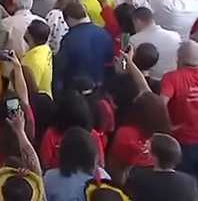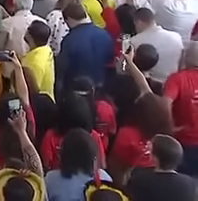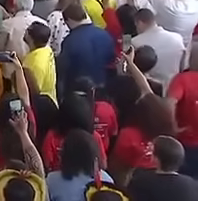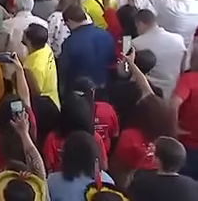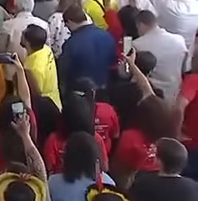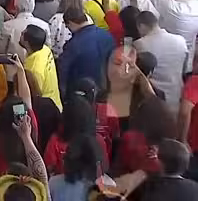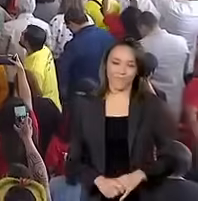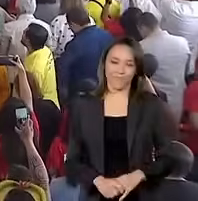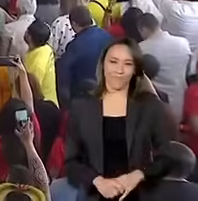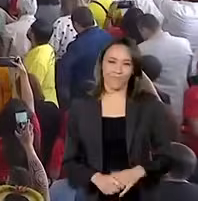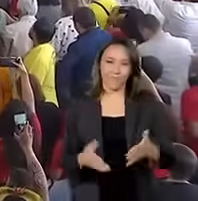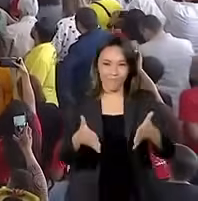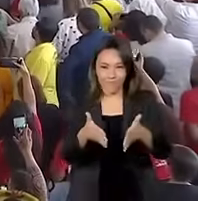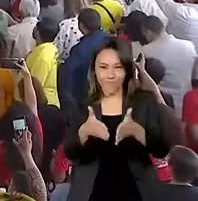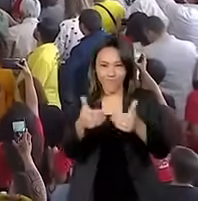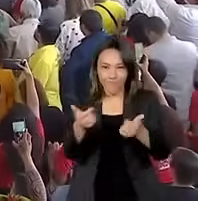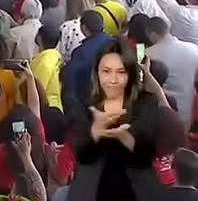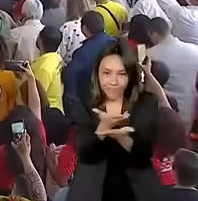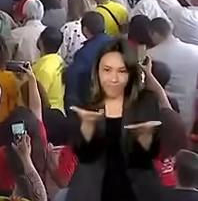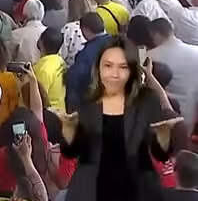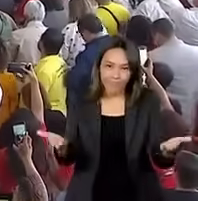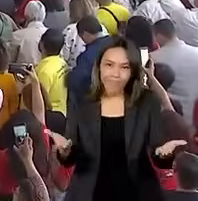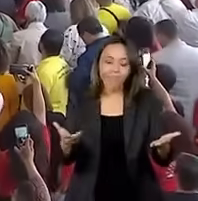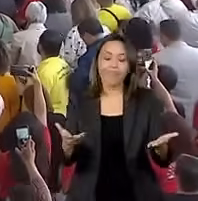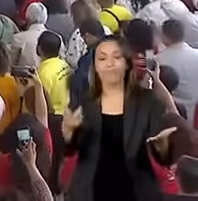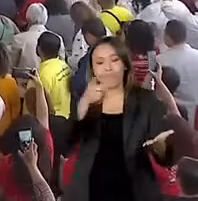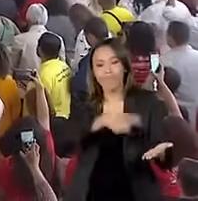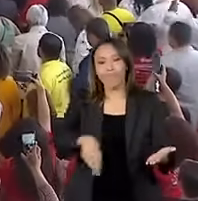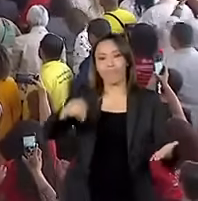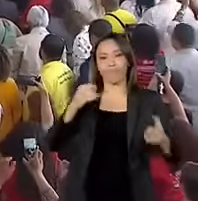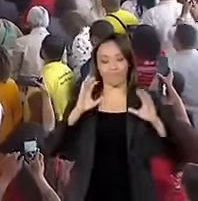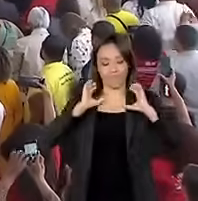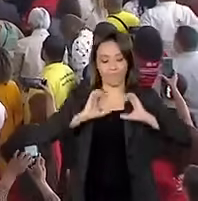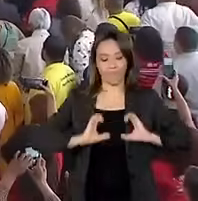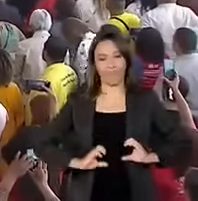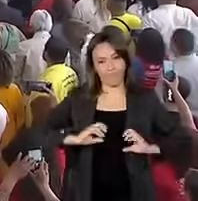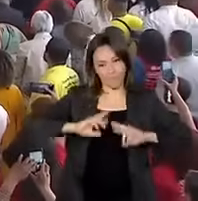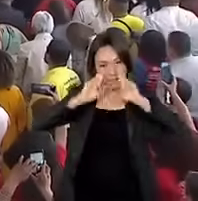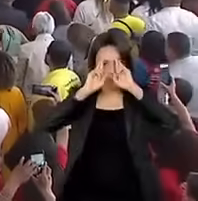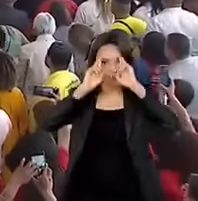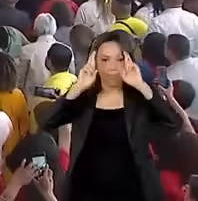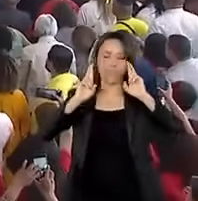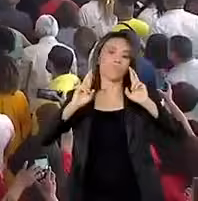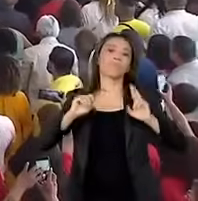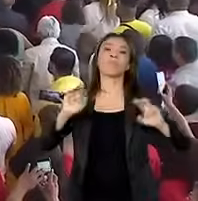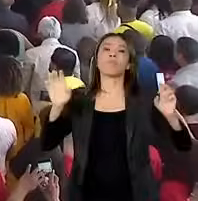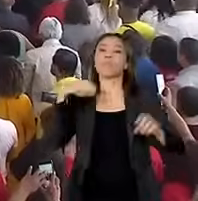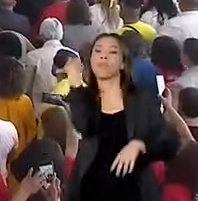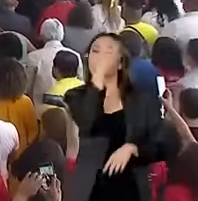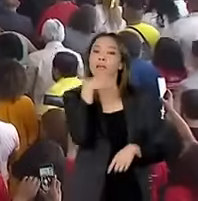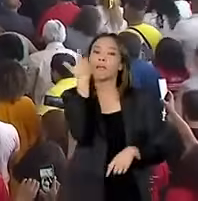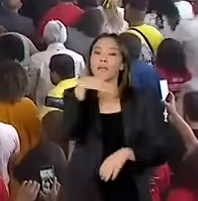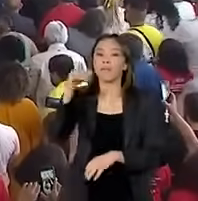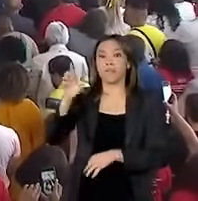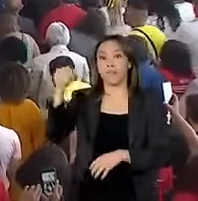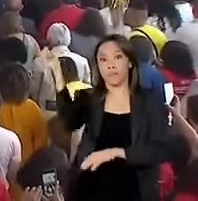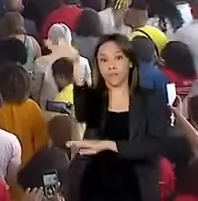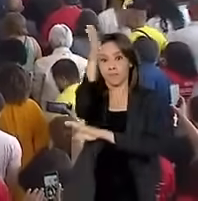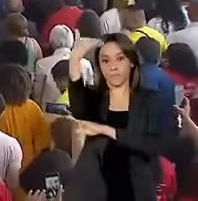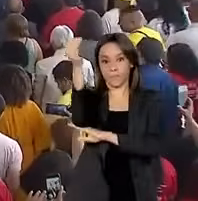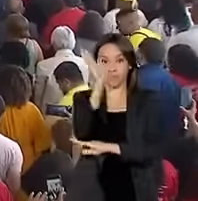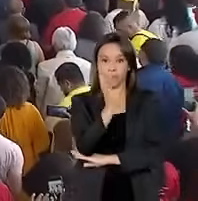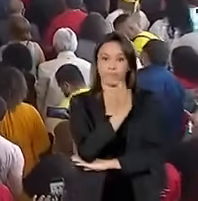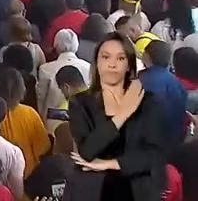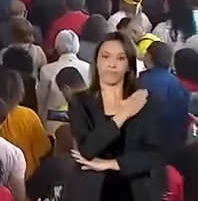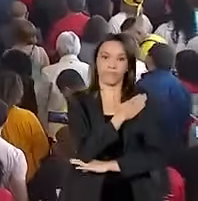Vamos lá. Pede-se a todos que observem posição de respeito para a execução do hino nacional.